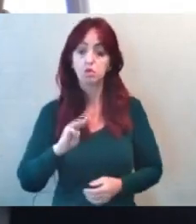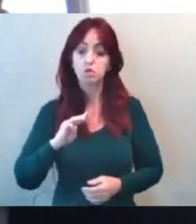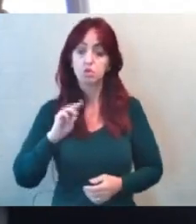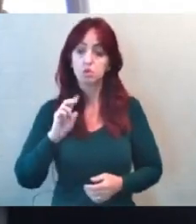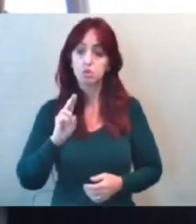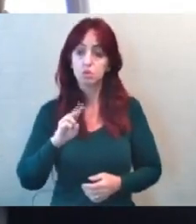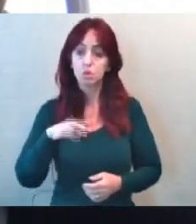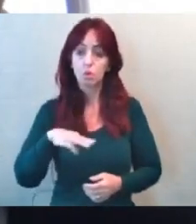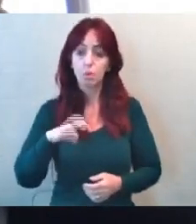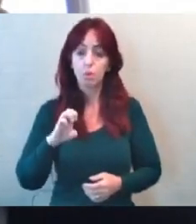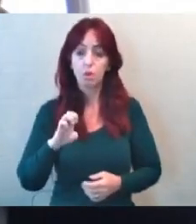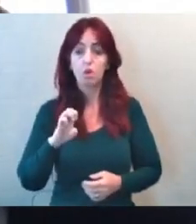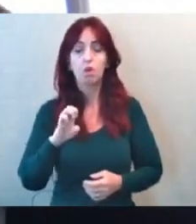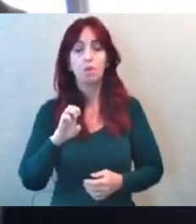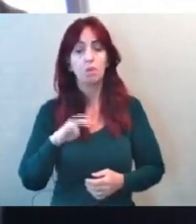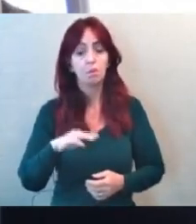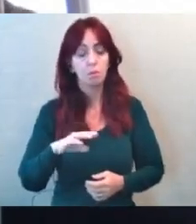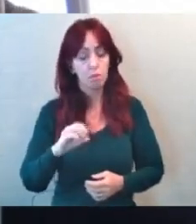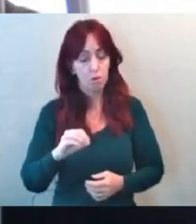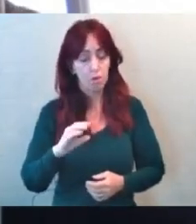atuando